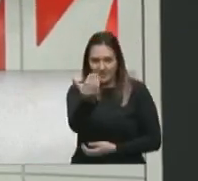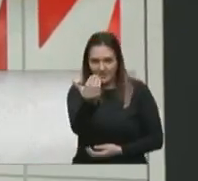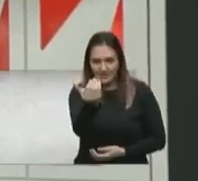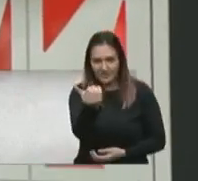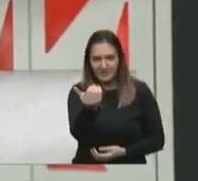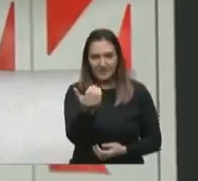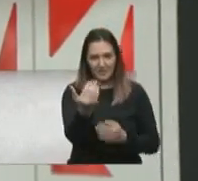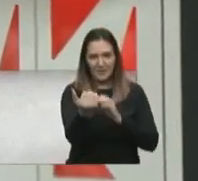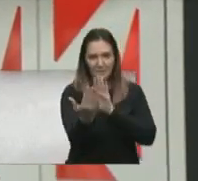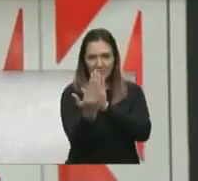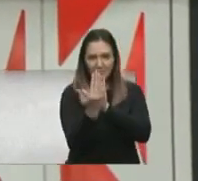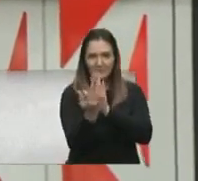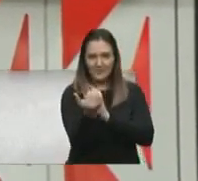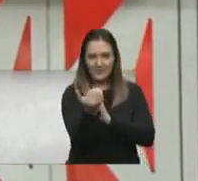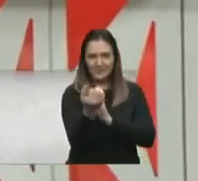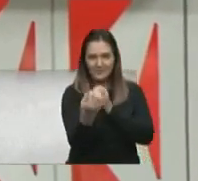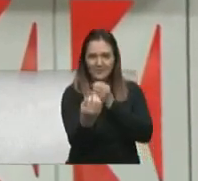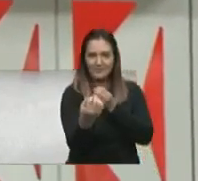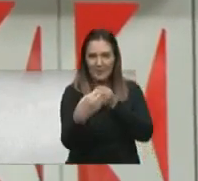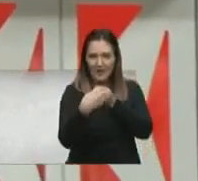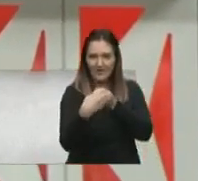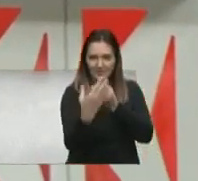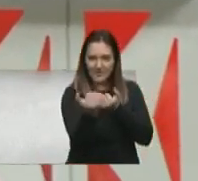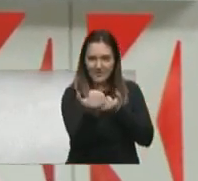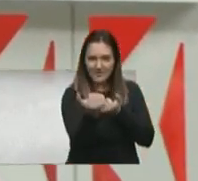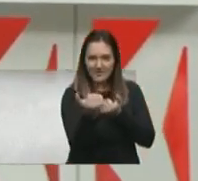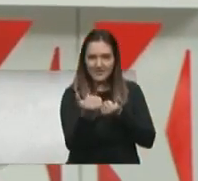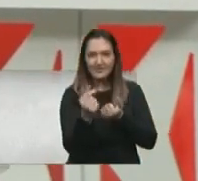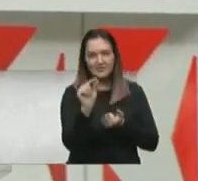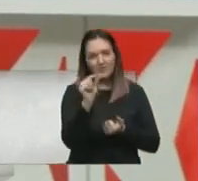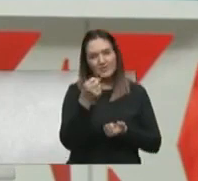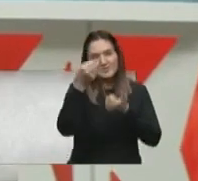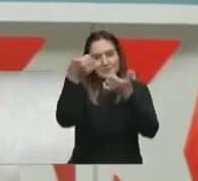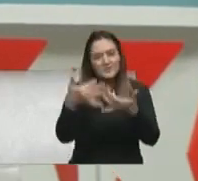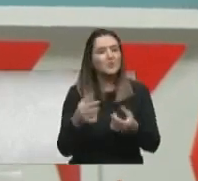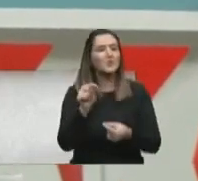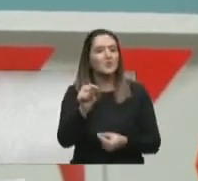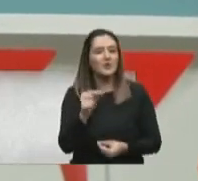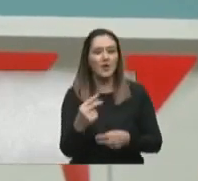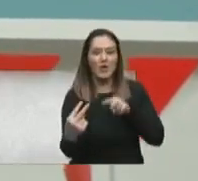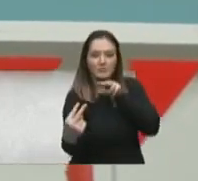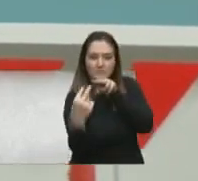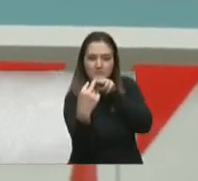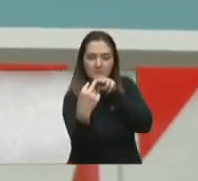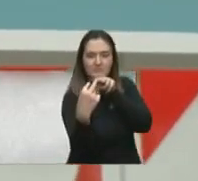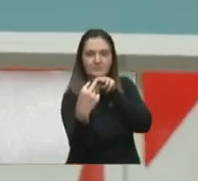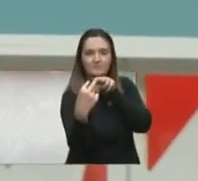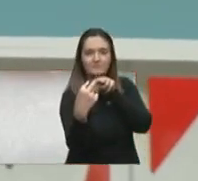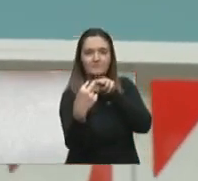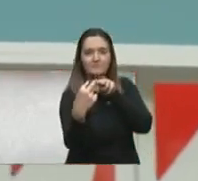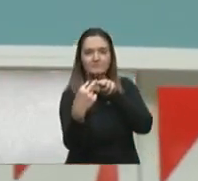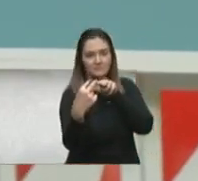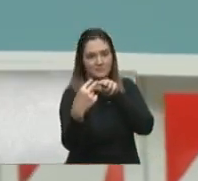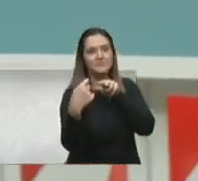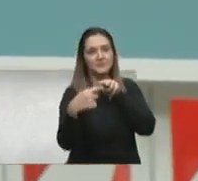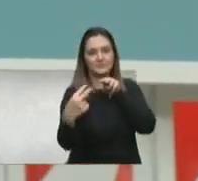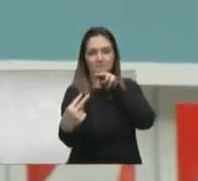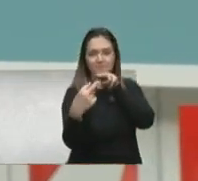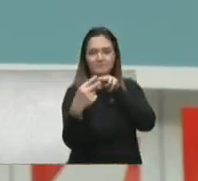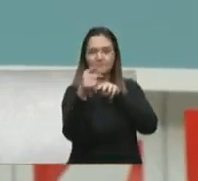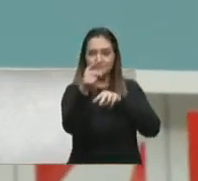um pouquinho. Me dá um chega mais perto aqui. Pode vir, chega mais perto. Deixa eu falar uma coisa nos seus olhos. Uma coisa para